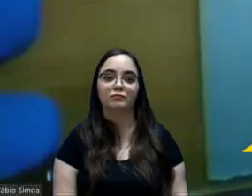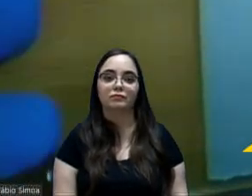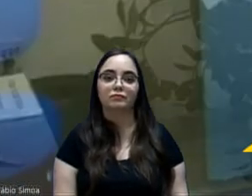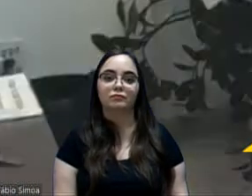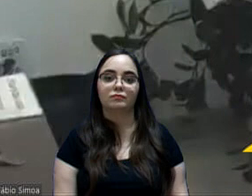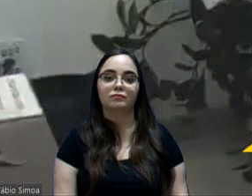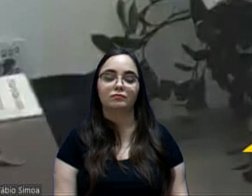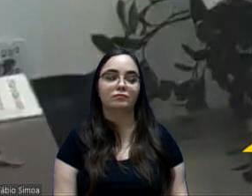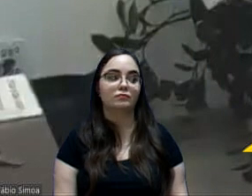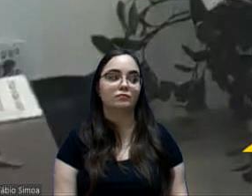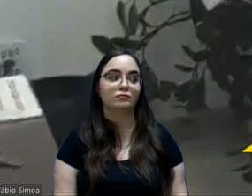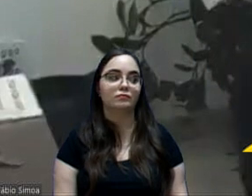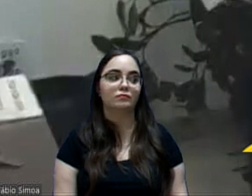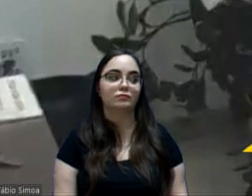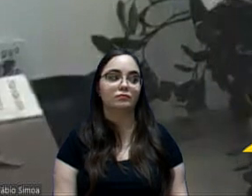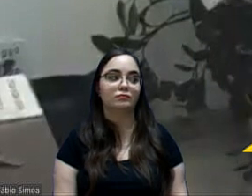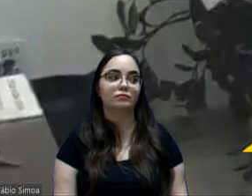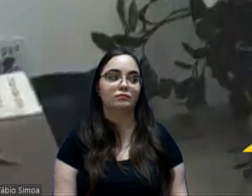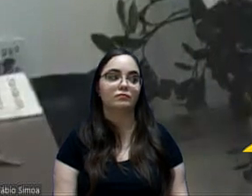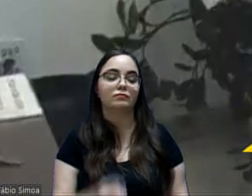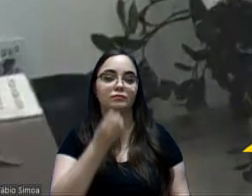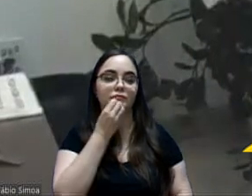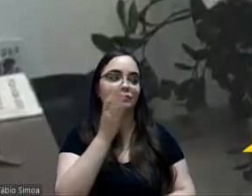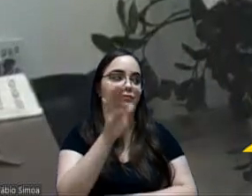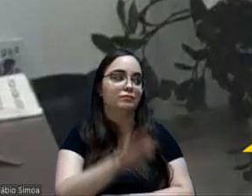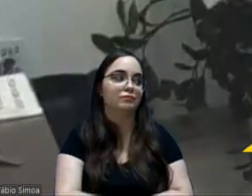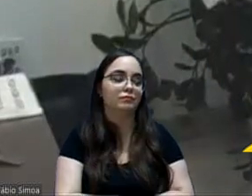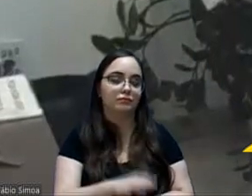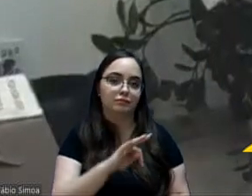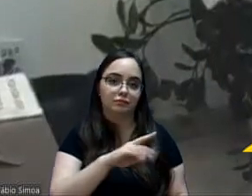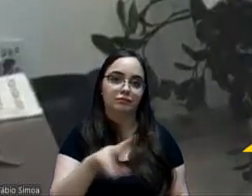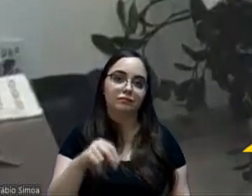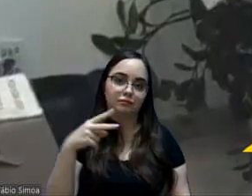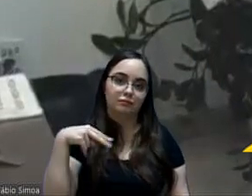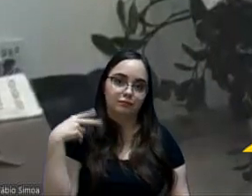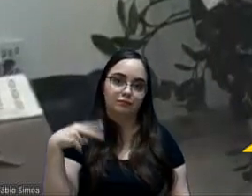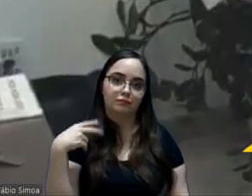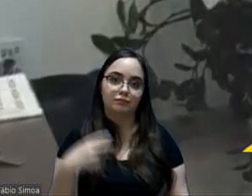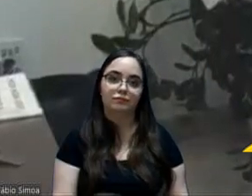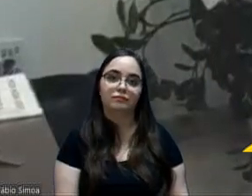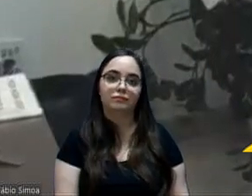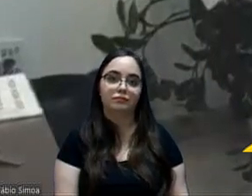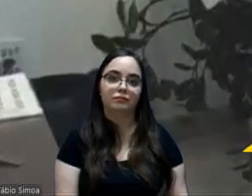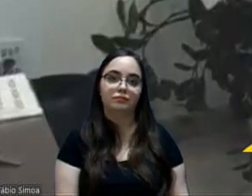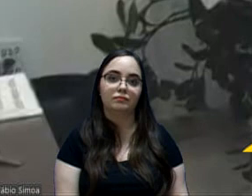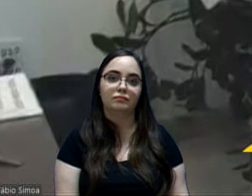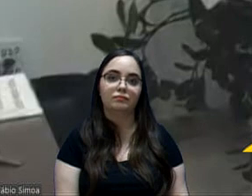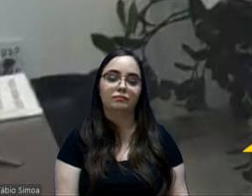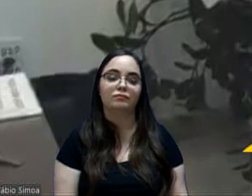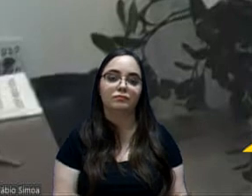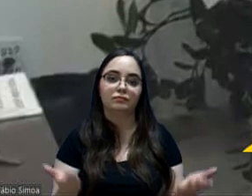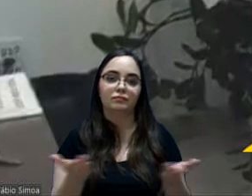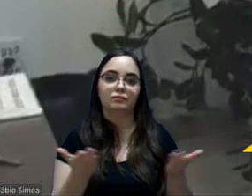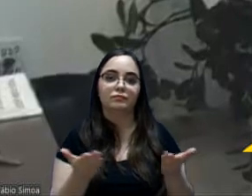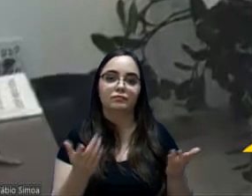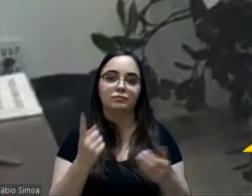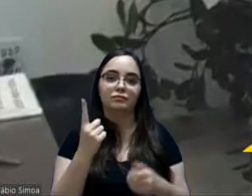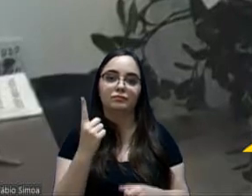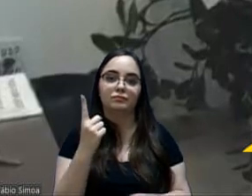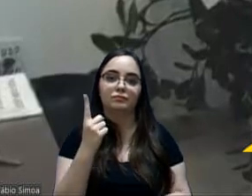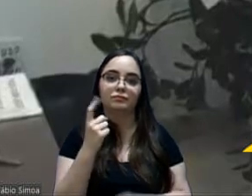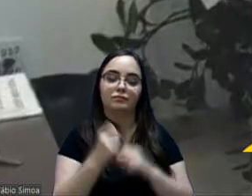Cadê o som aqui? Aí. Boa tarde, nobres vereadores e vereadoras. É, hoje, exatamente um ano,